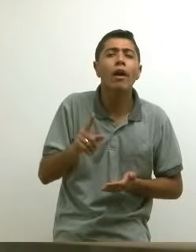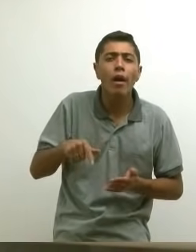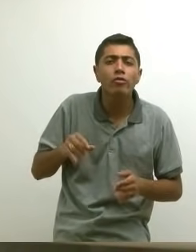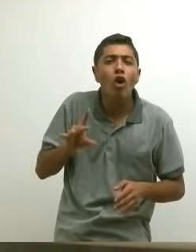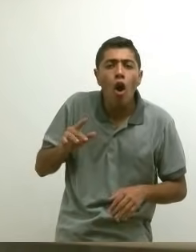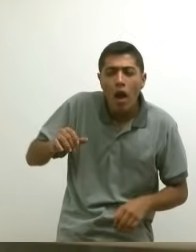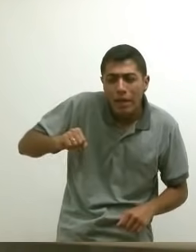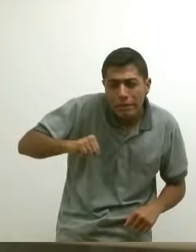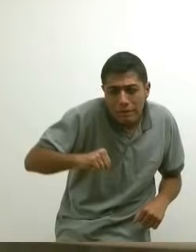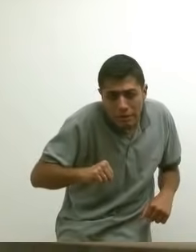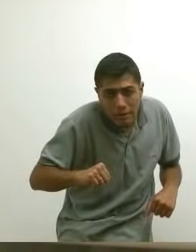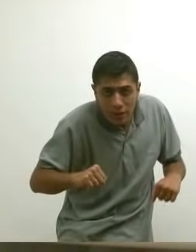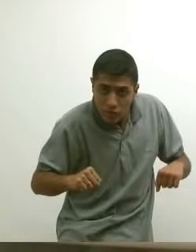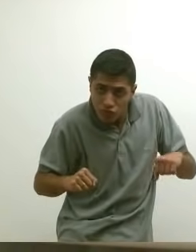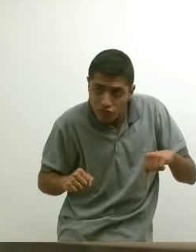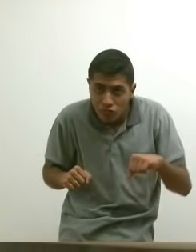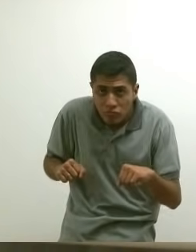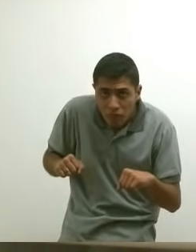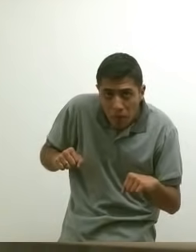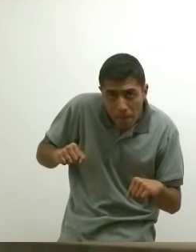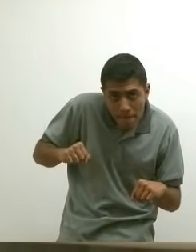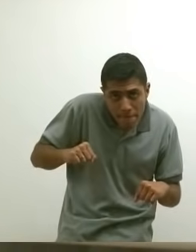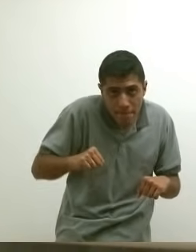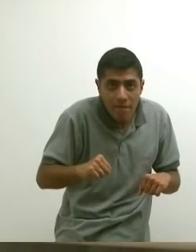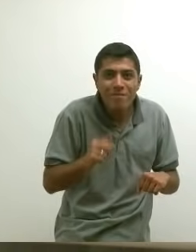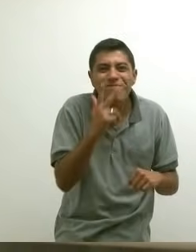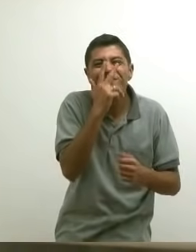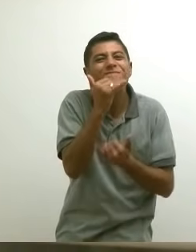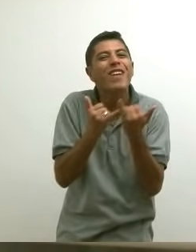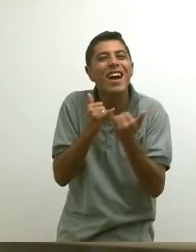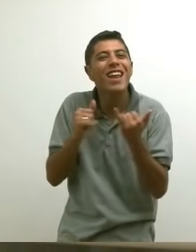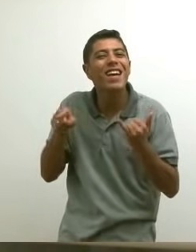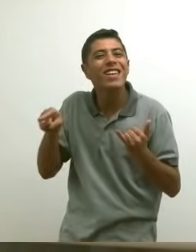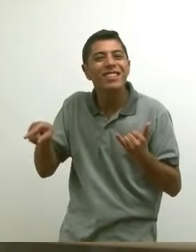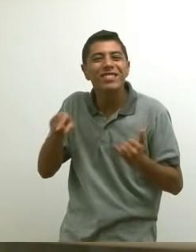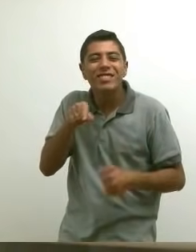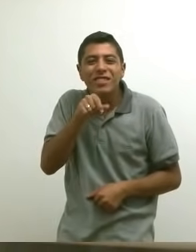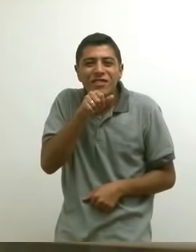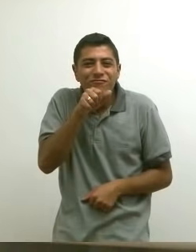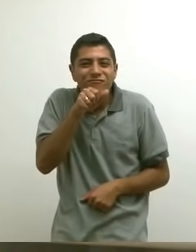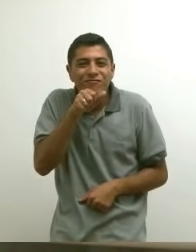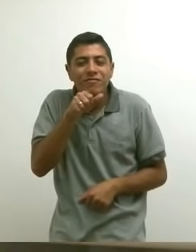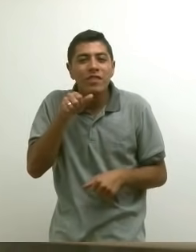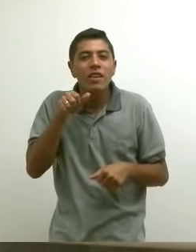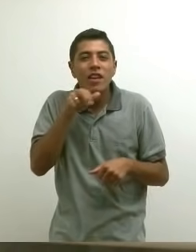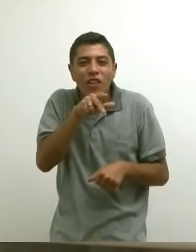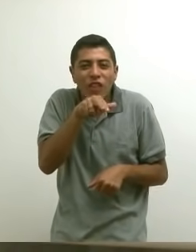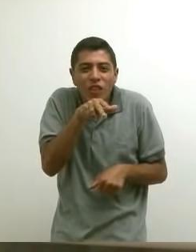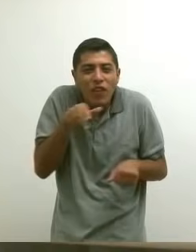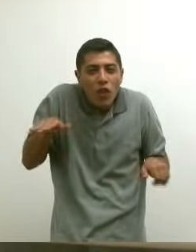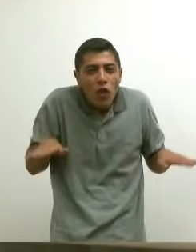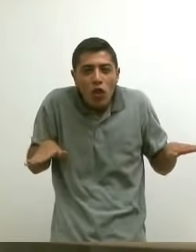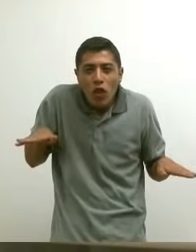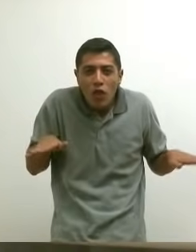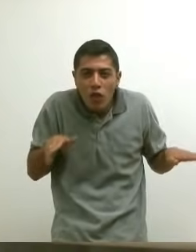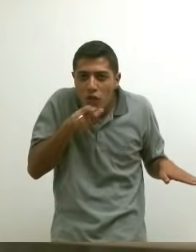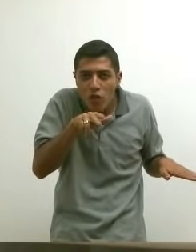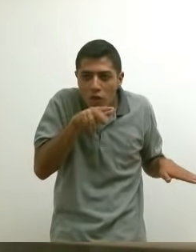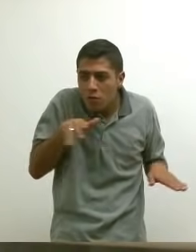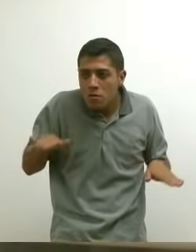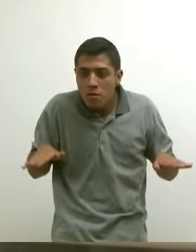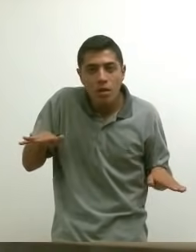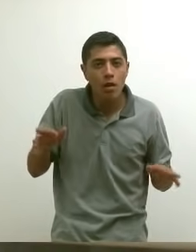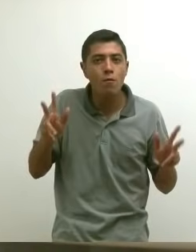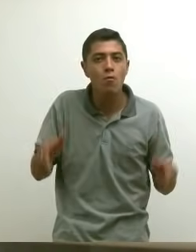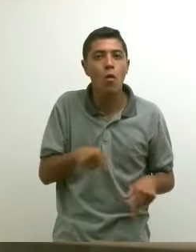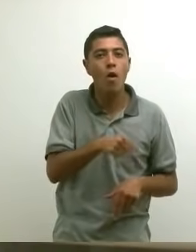com oito meses ela começa a engatinhar com mamíferos 11 meses a criança fica de cócoras como primata e com um ano ela